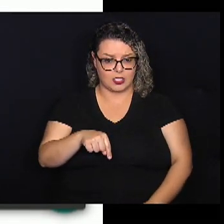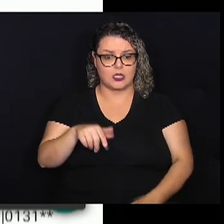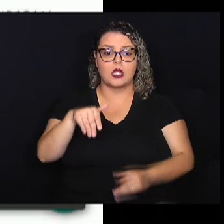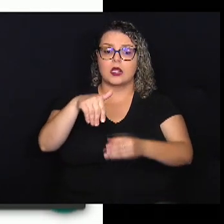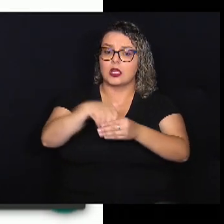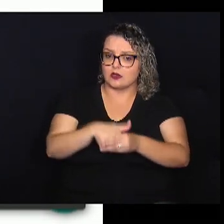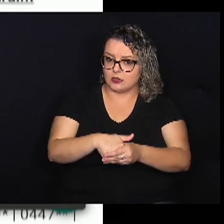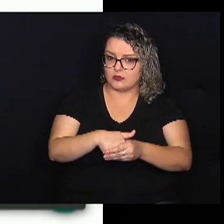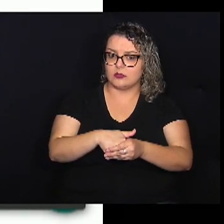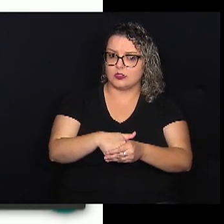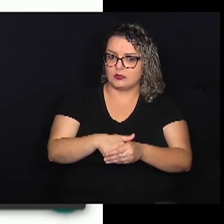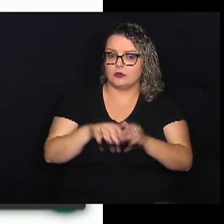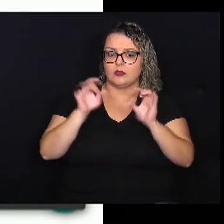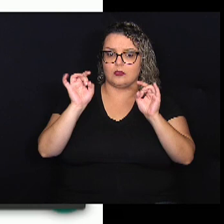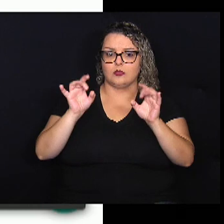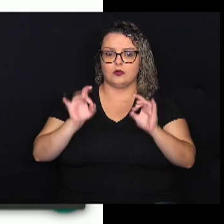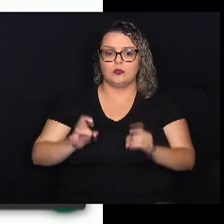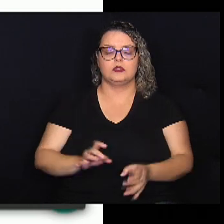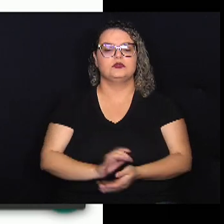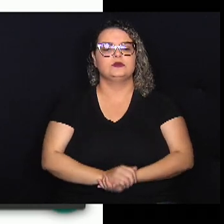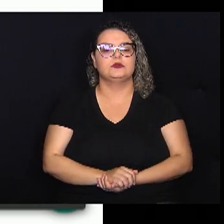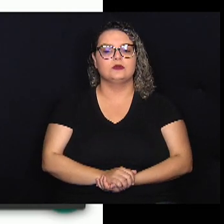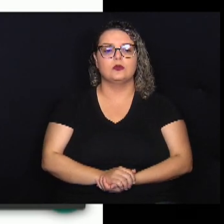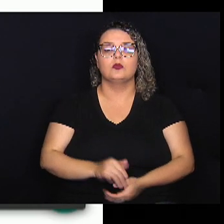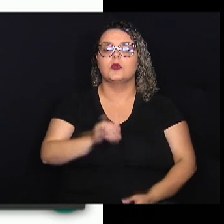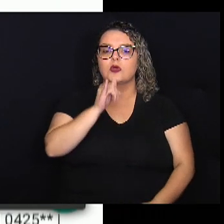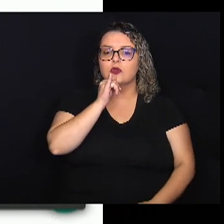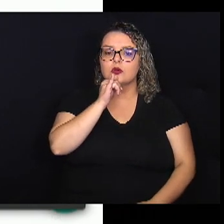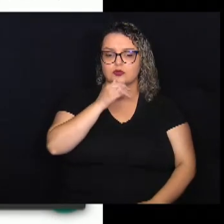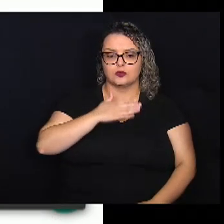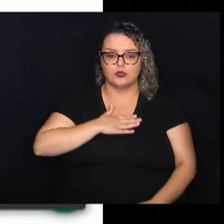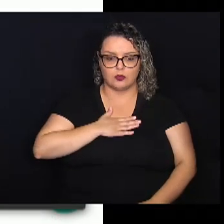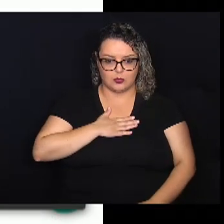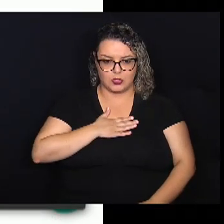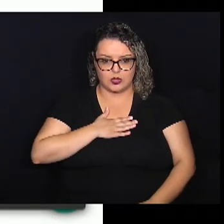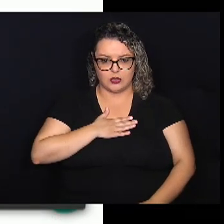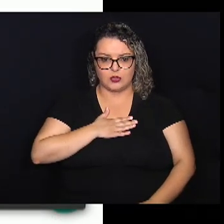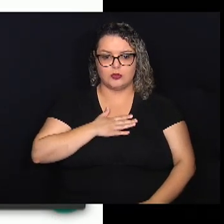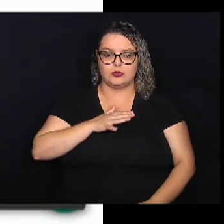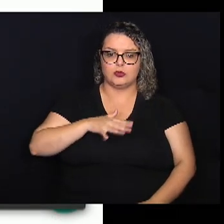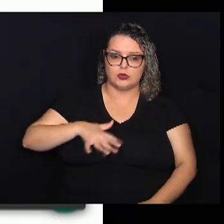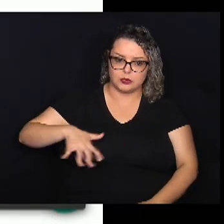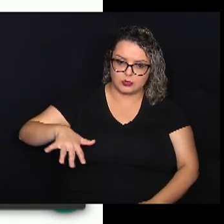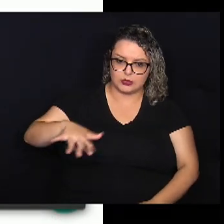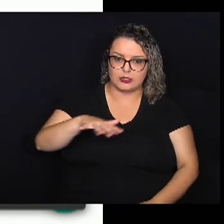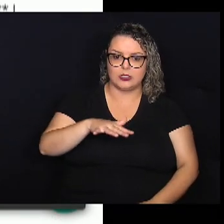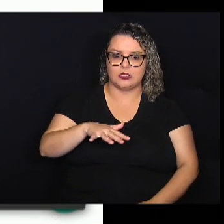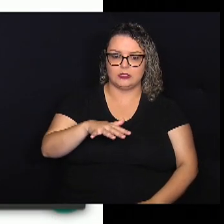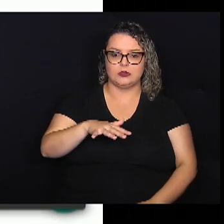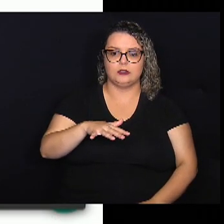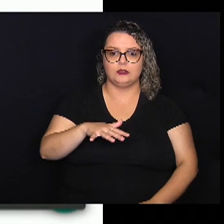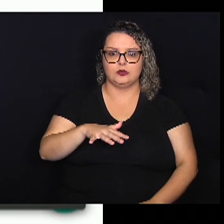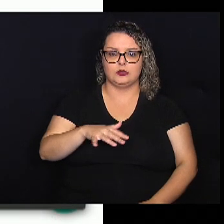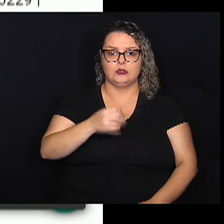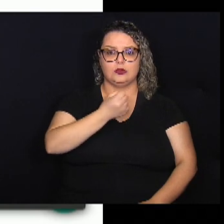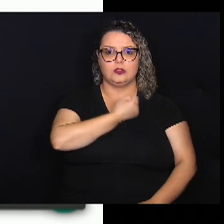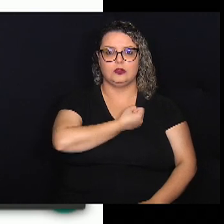votar numa escola específica. Então, por exemplo, no meu caso, que sou da Zona Eleitoral número